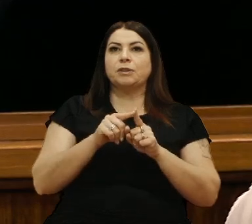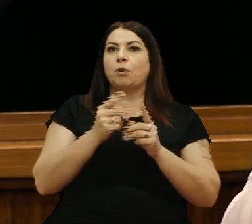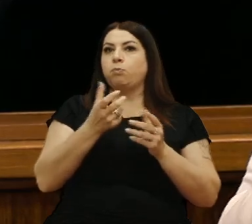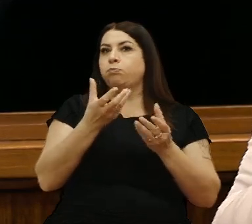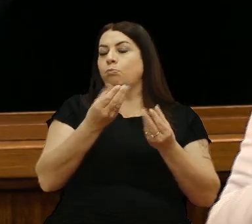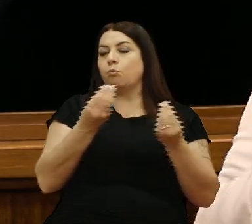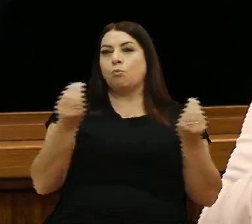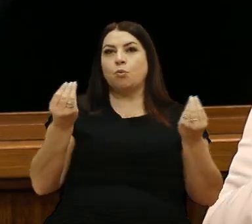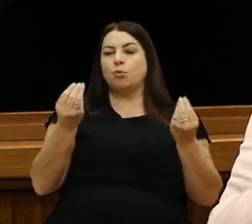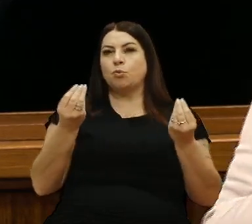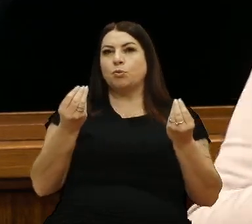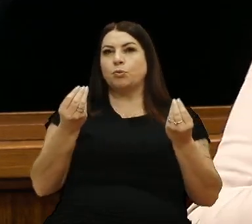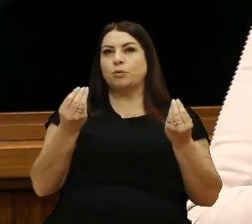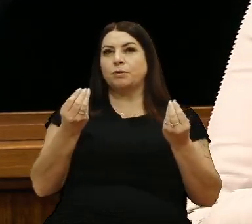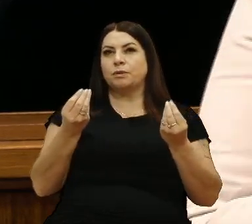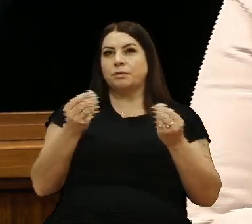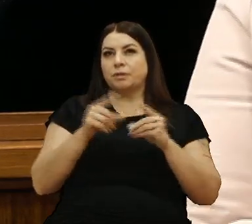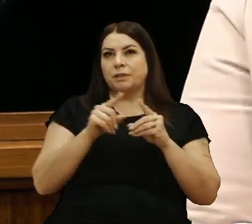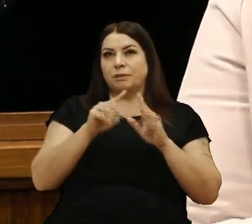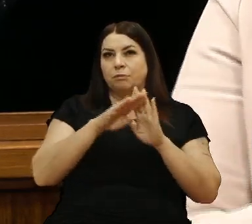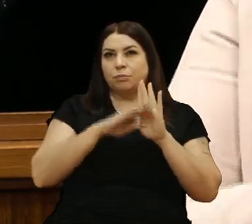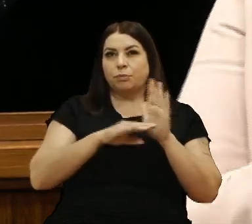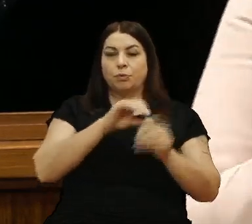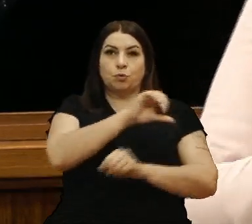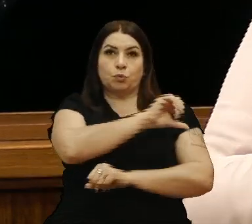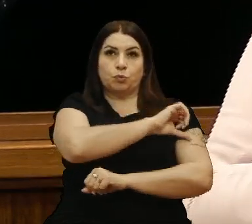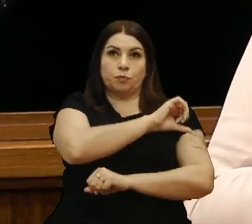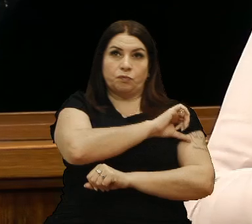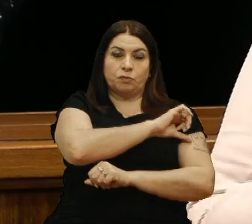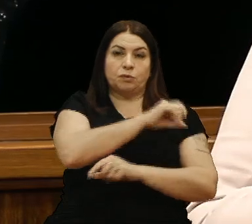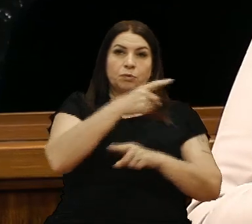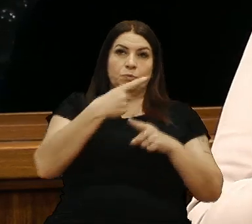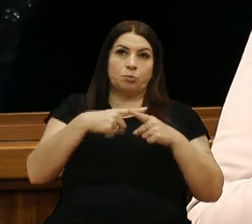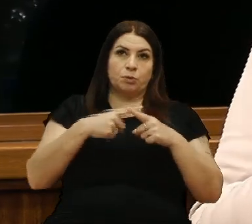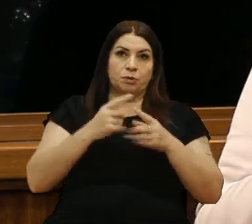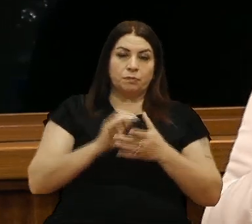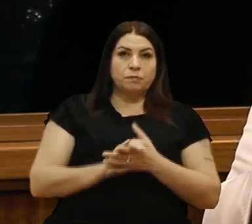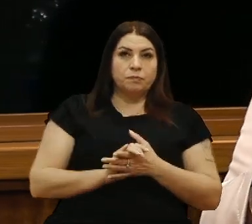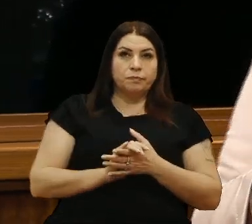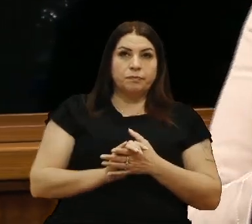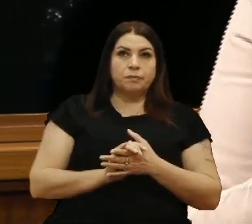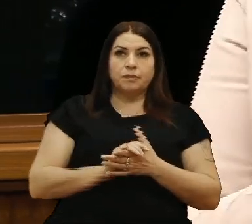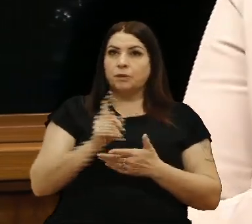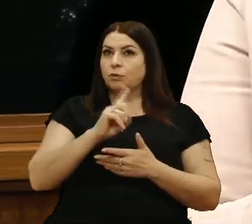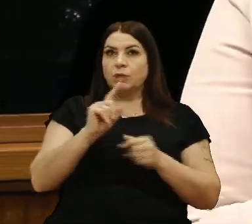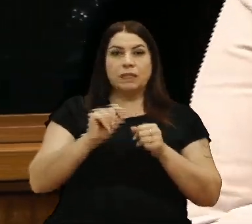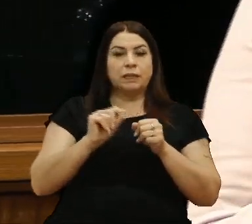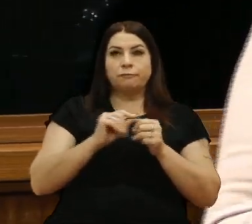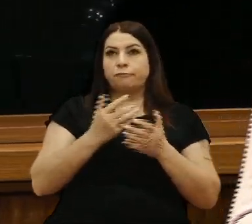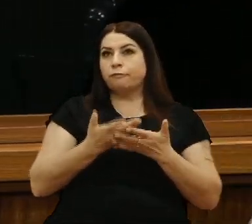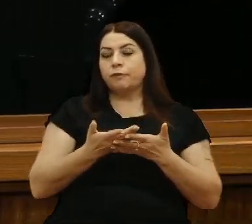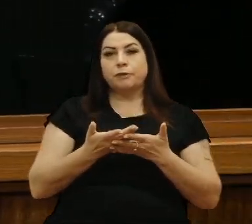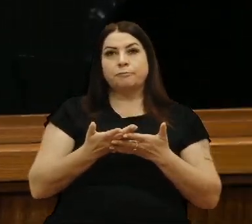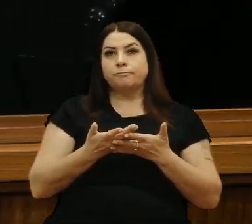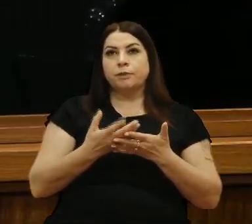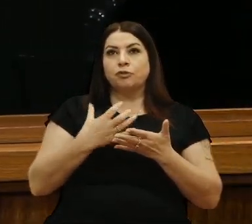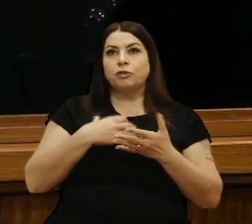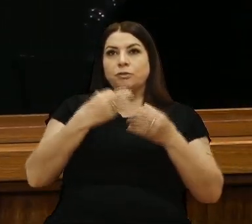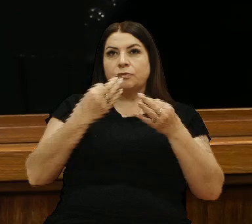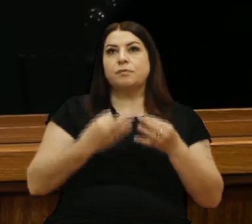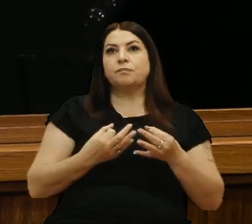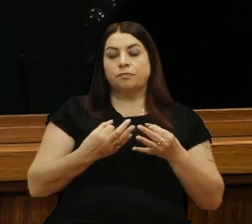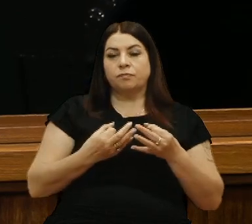de relações das escolas dos nonos anos, porque isso não é feito de forma